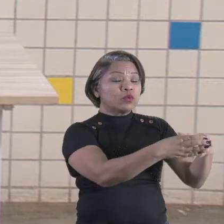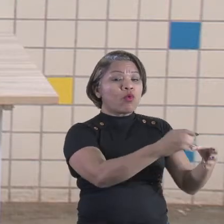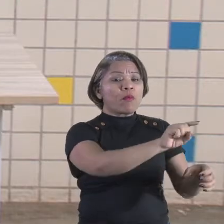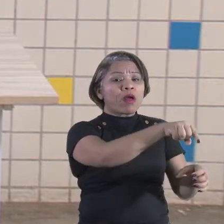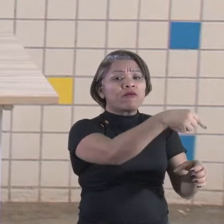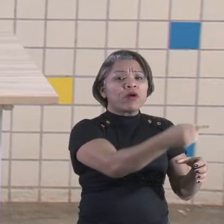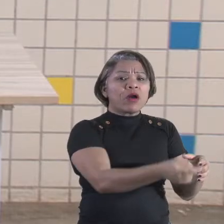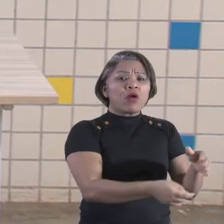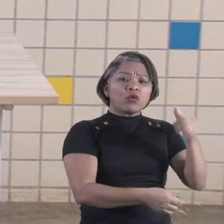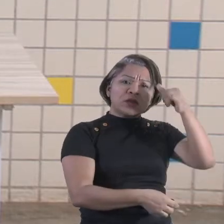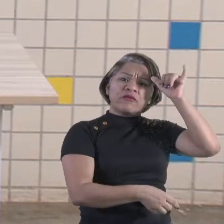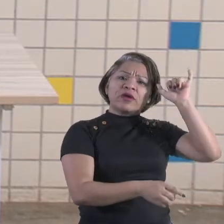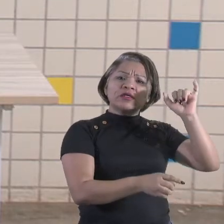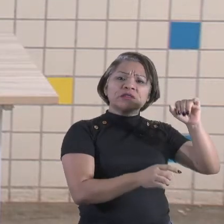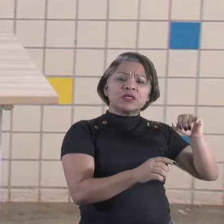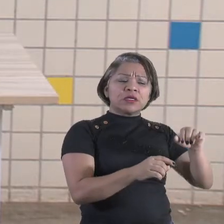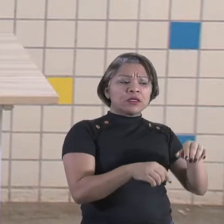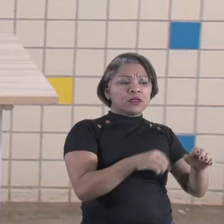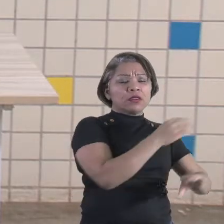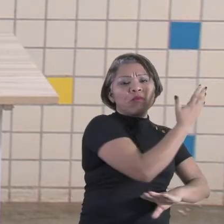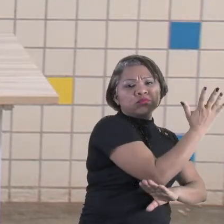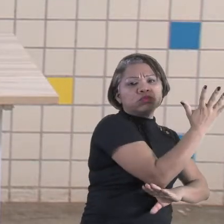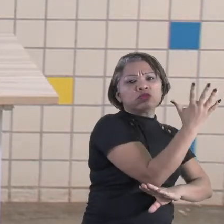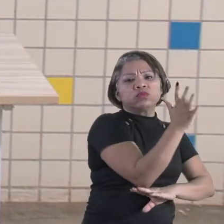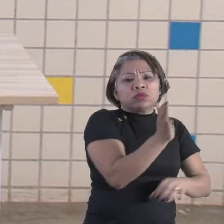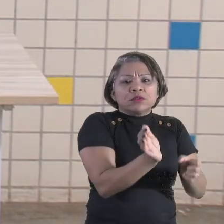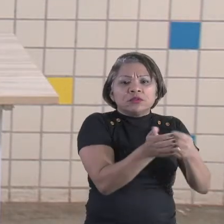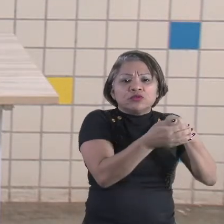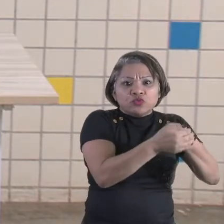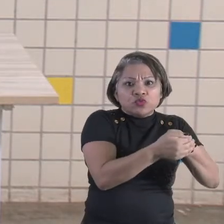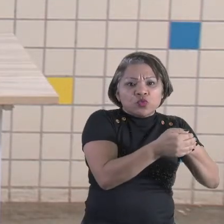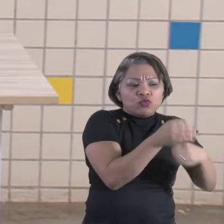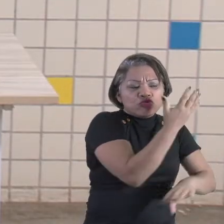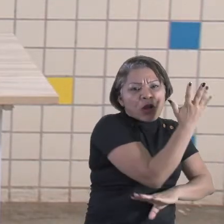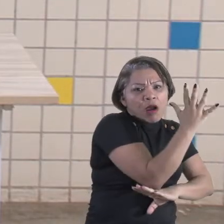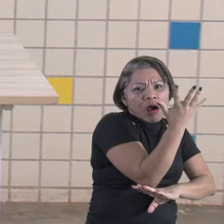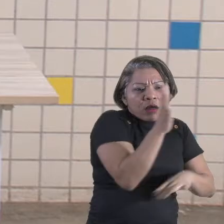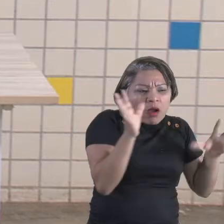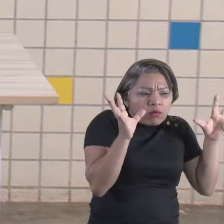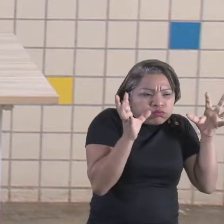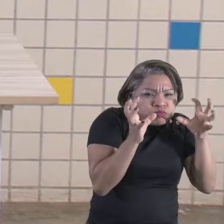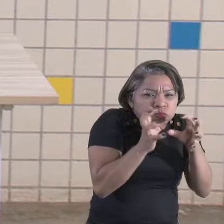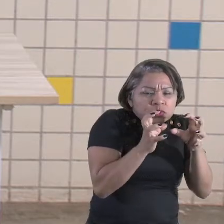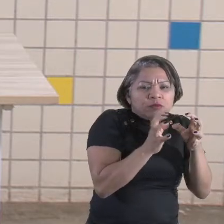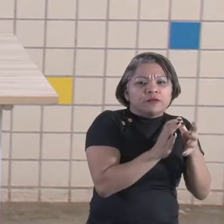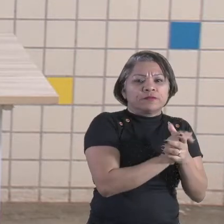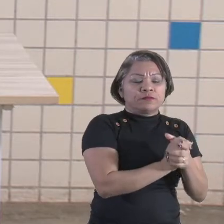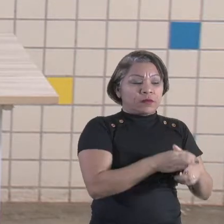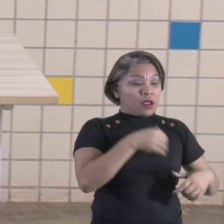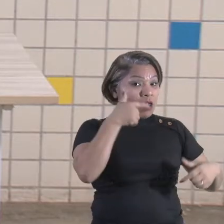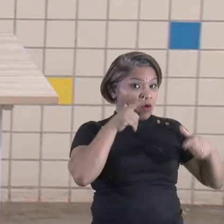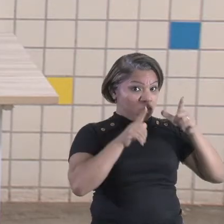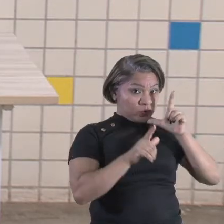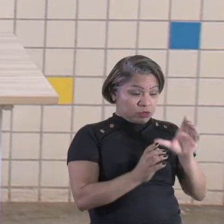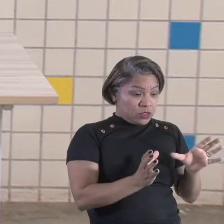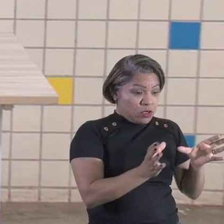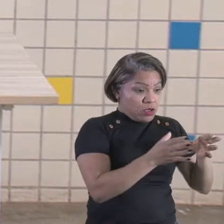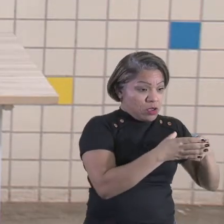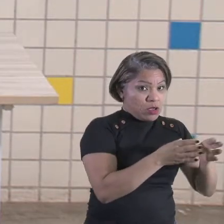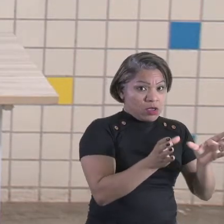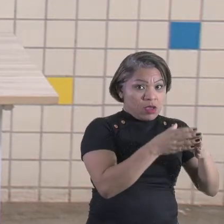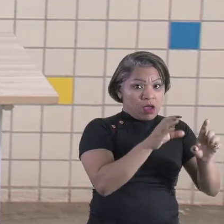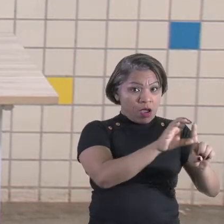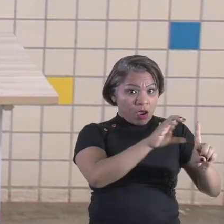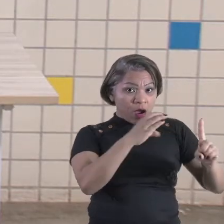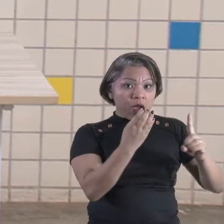vezes, para as matas. E nessas matas bem densas, eles construíram o quê? As suas comunidades, que